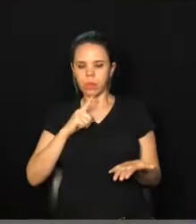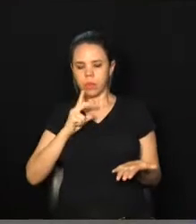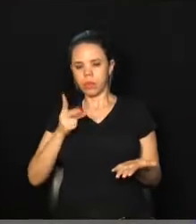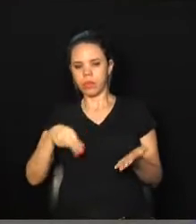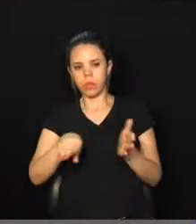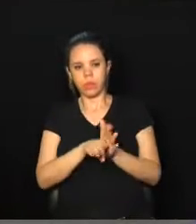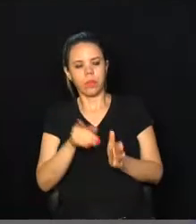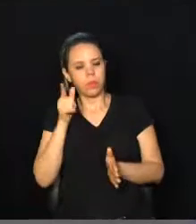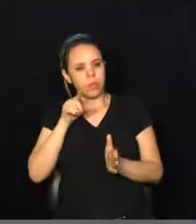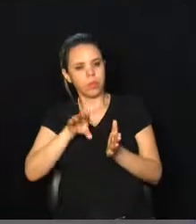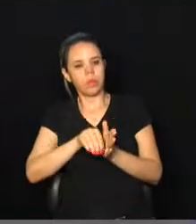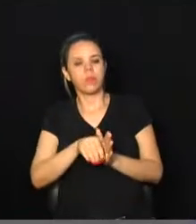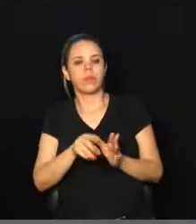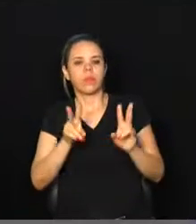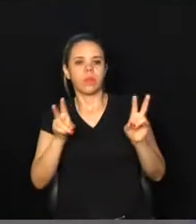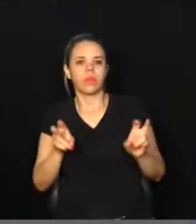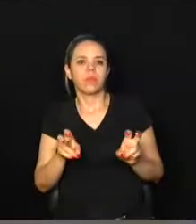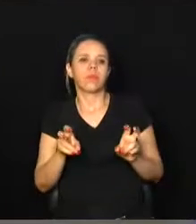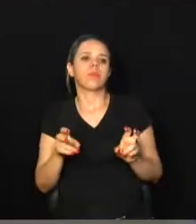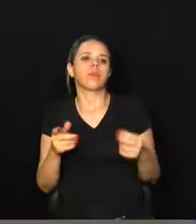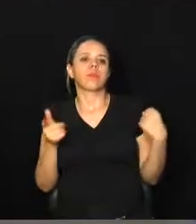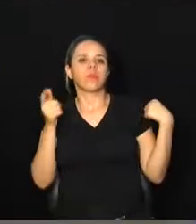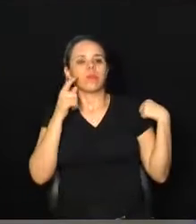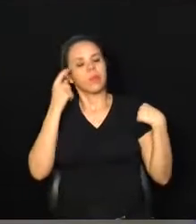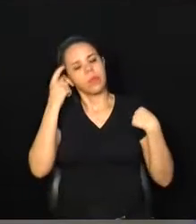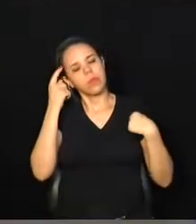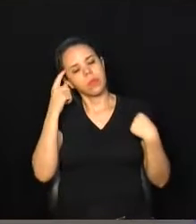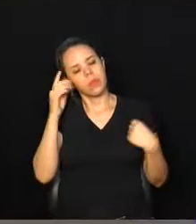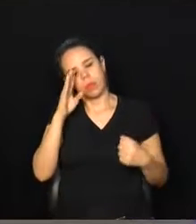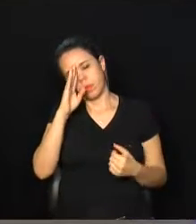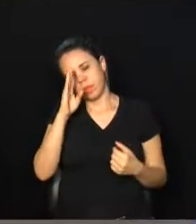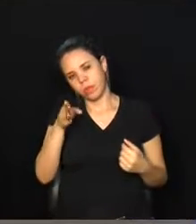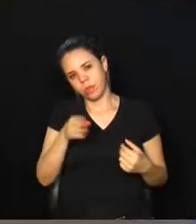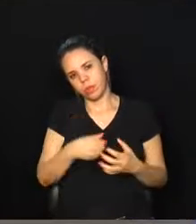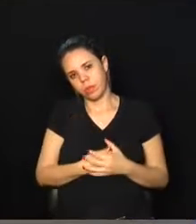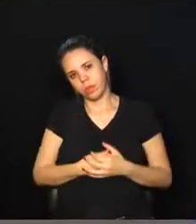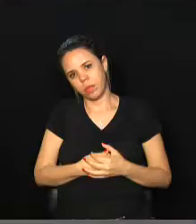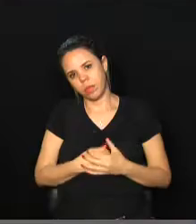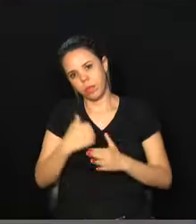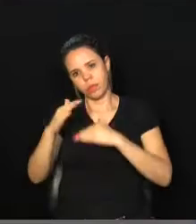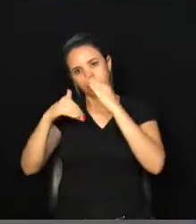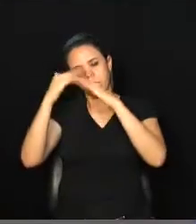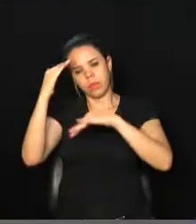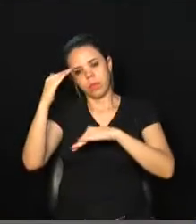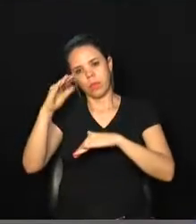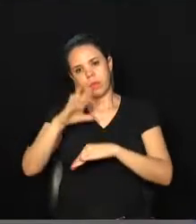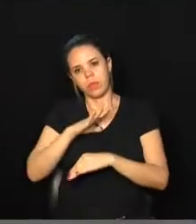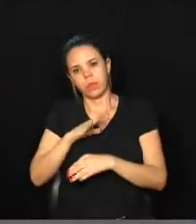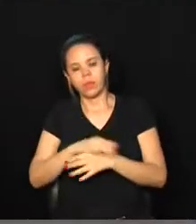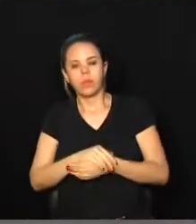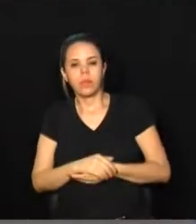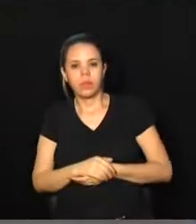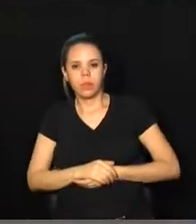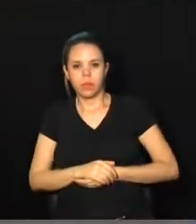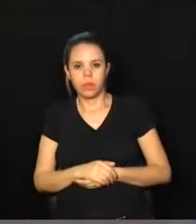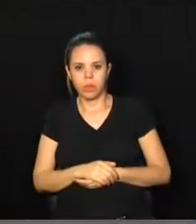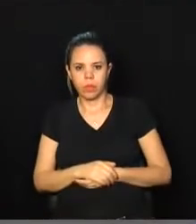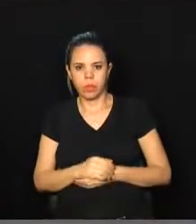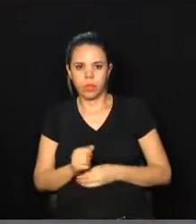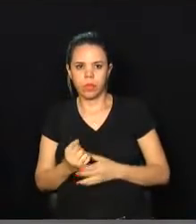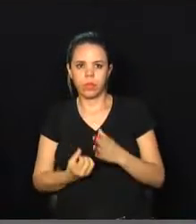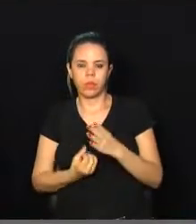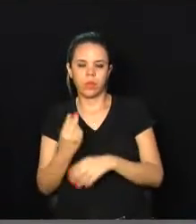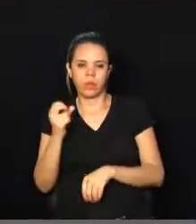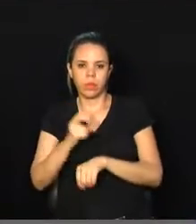num consenso no meio termo, e pensando principalmente no desenvolvimento da nossa cidade, na geração de emprego,